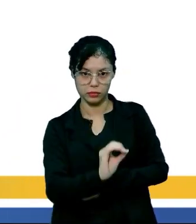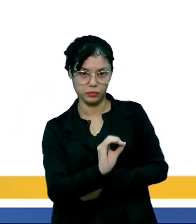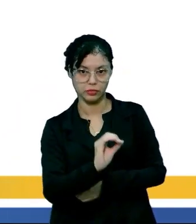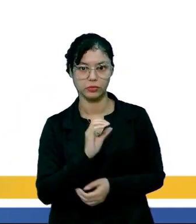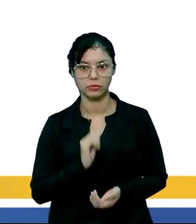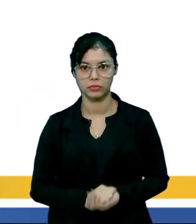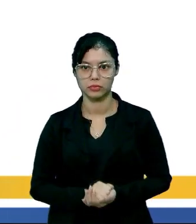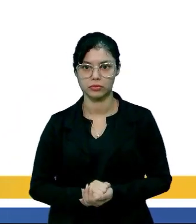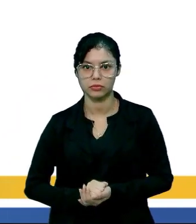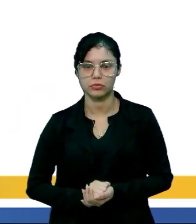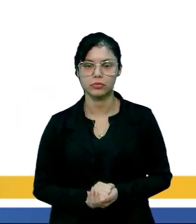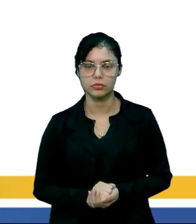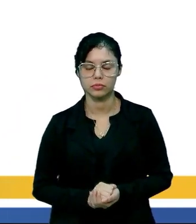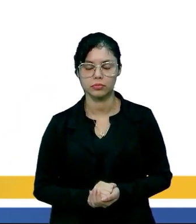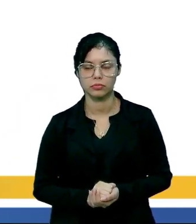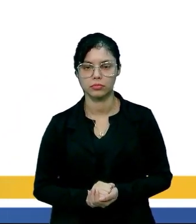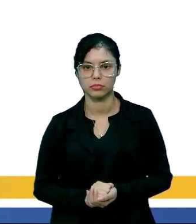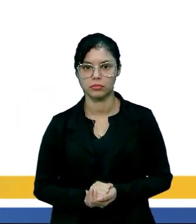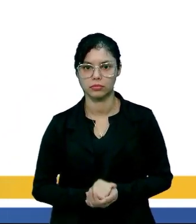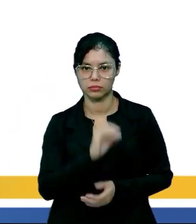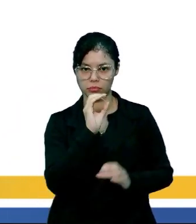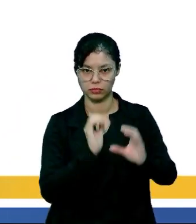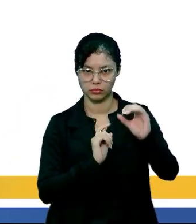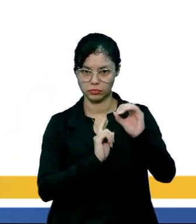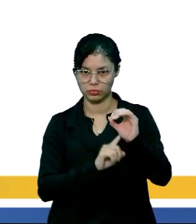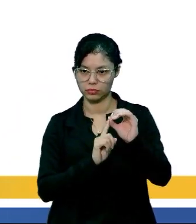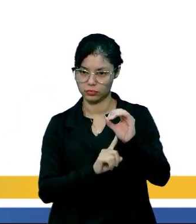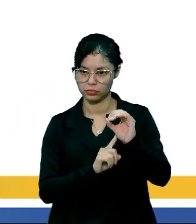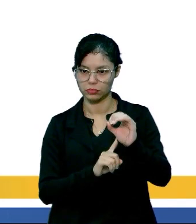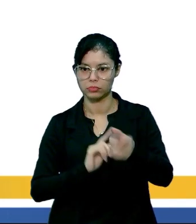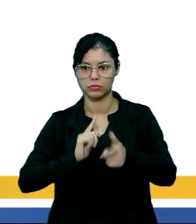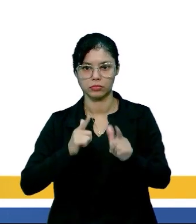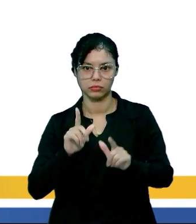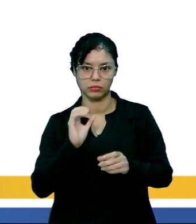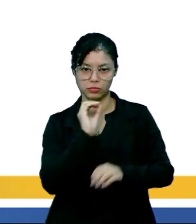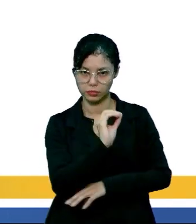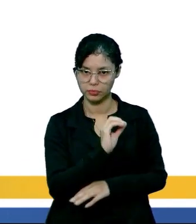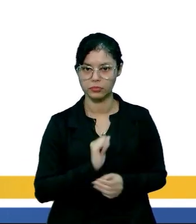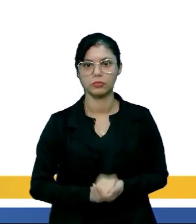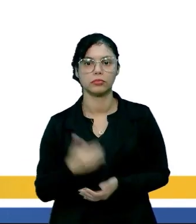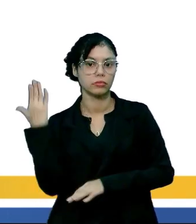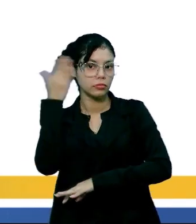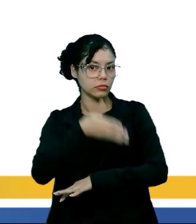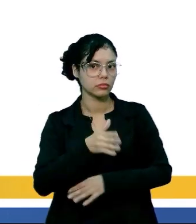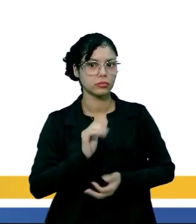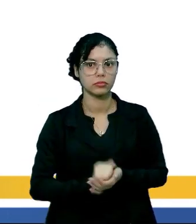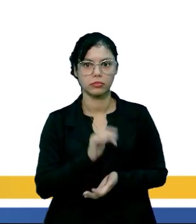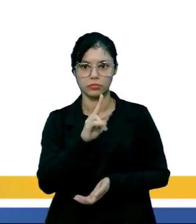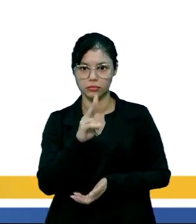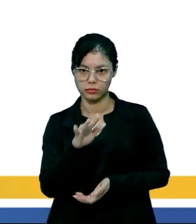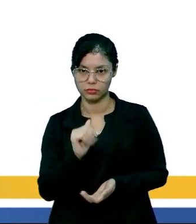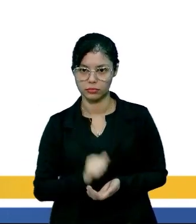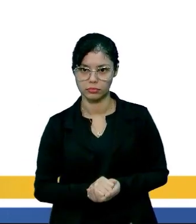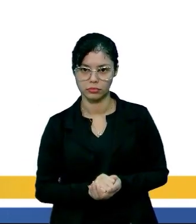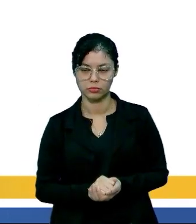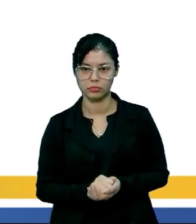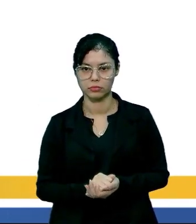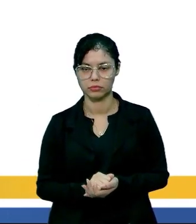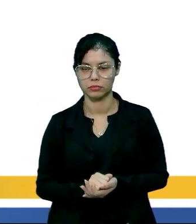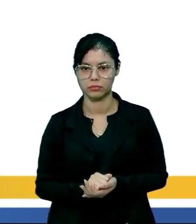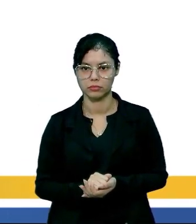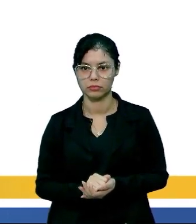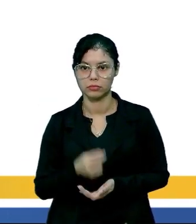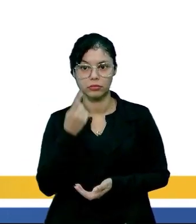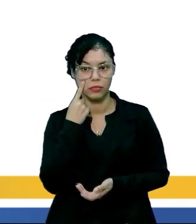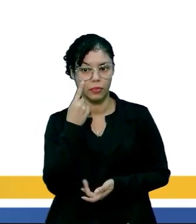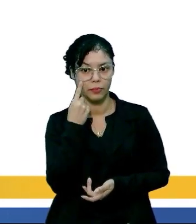saem, tá? Do zero ou do O em direção às arestas.